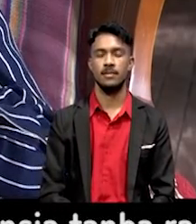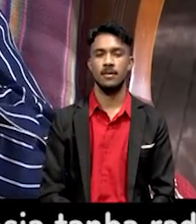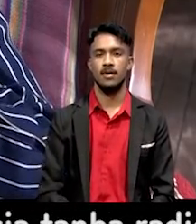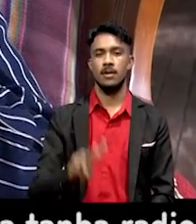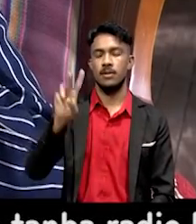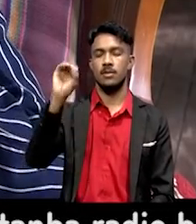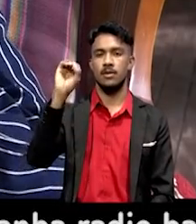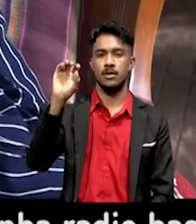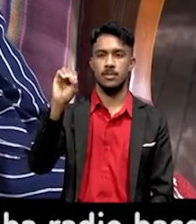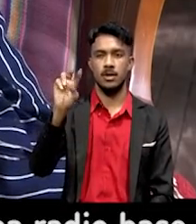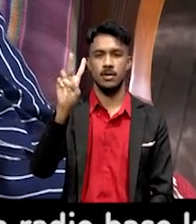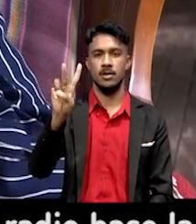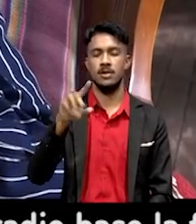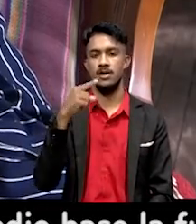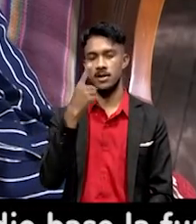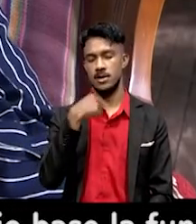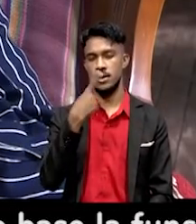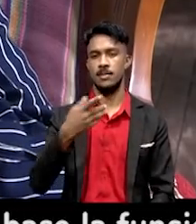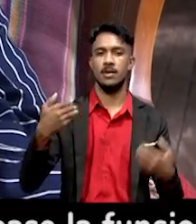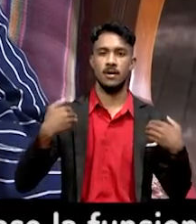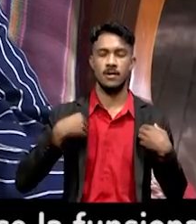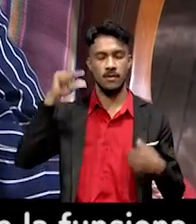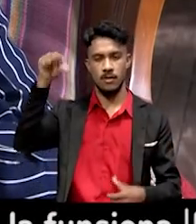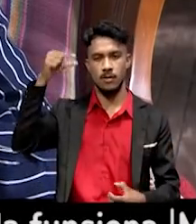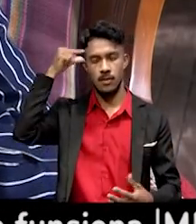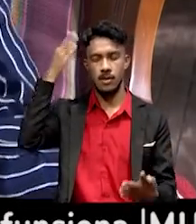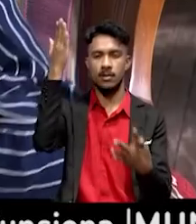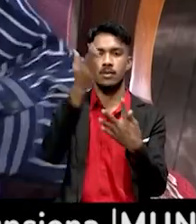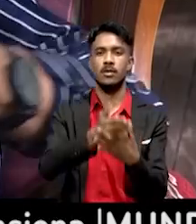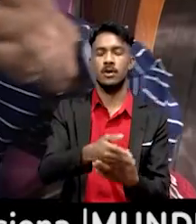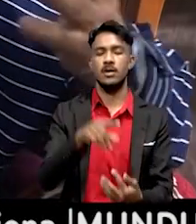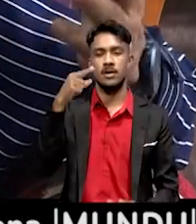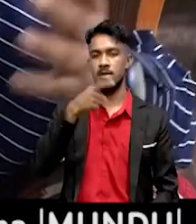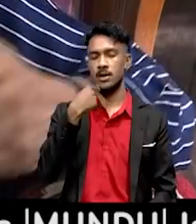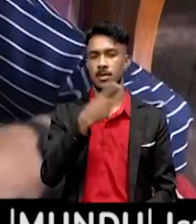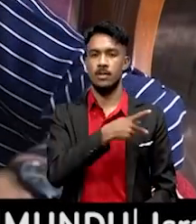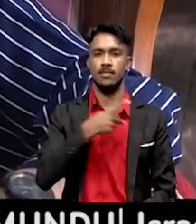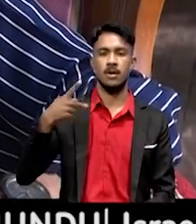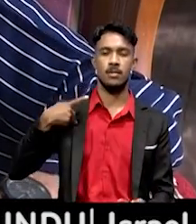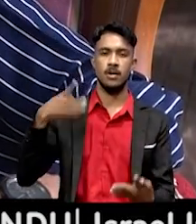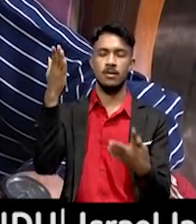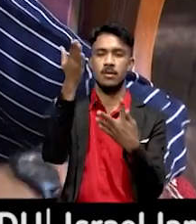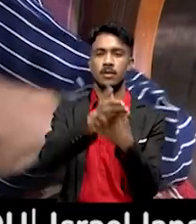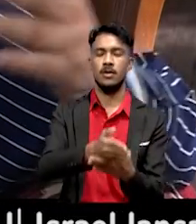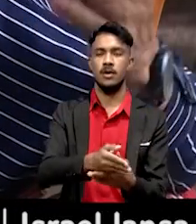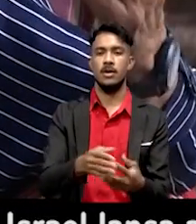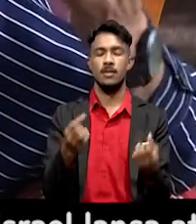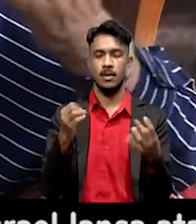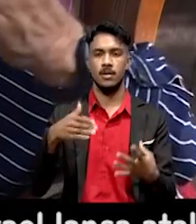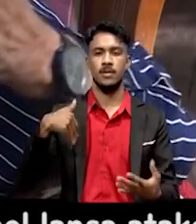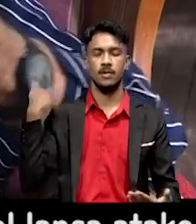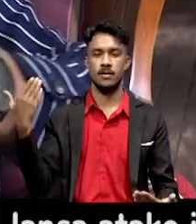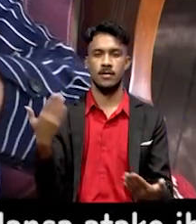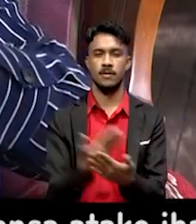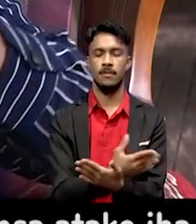2002 sema que ia governo lara sema que ia parlamento lara maioria jora são fonte tiona Rui